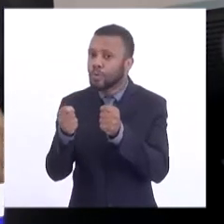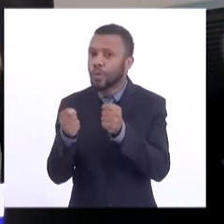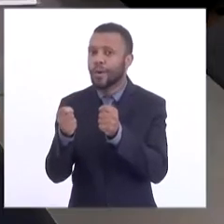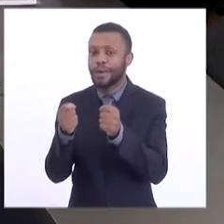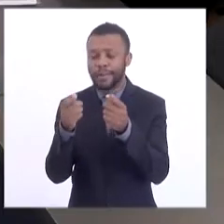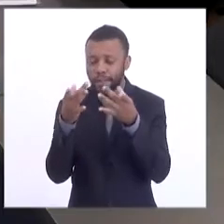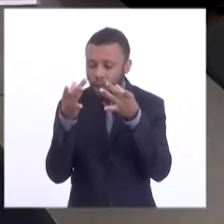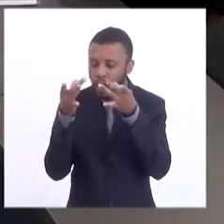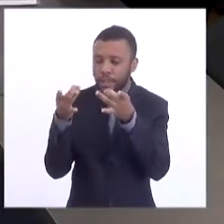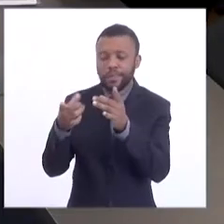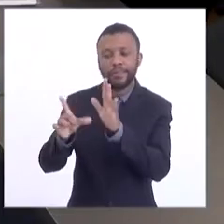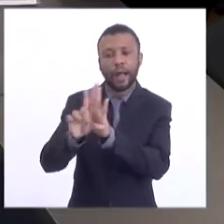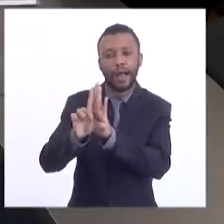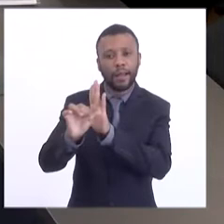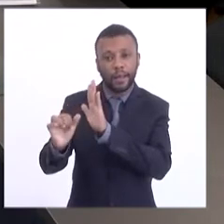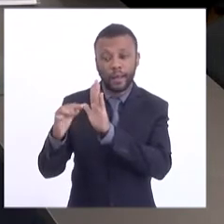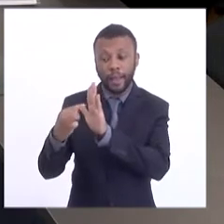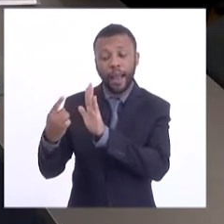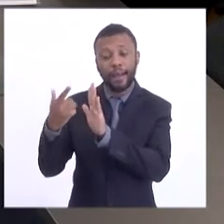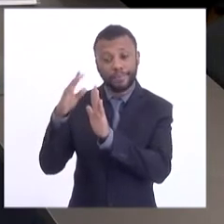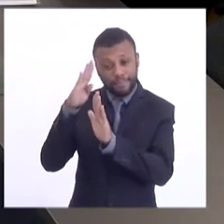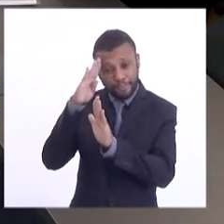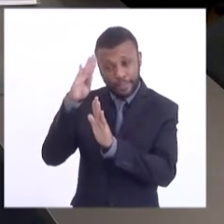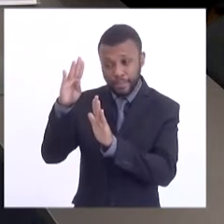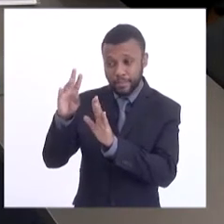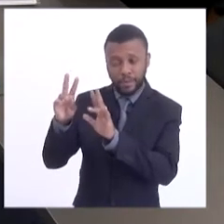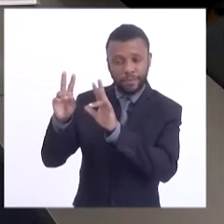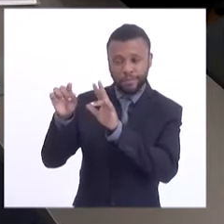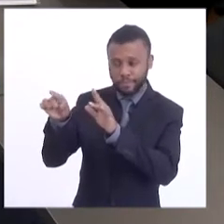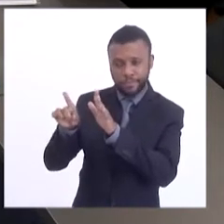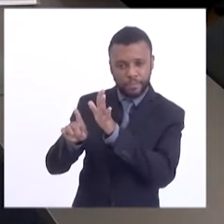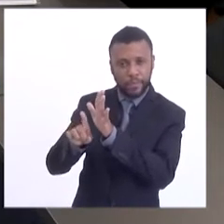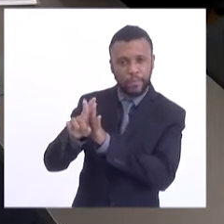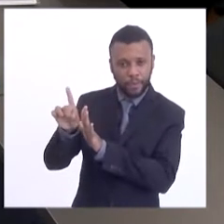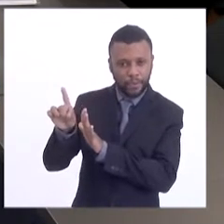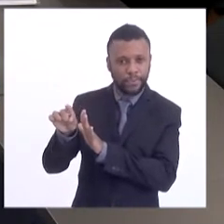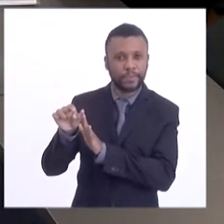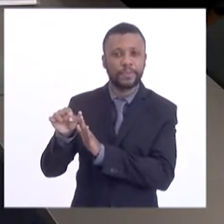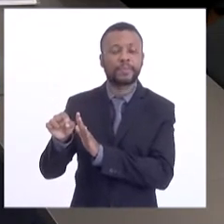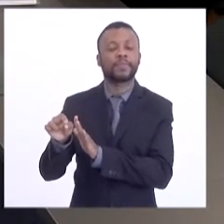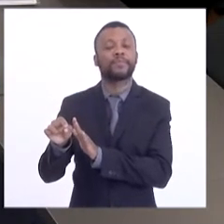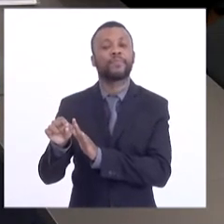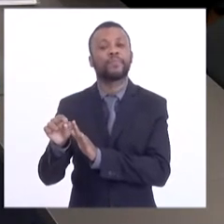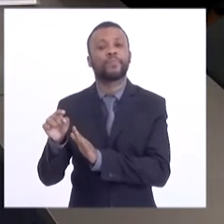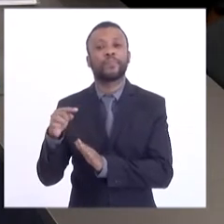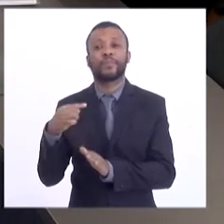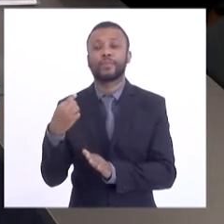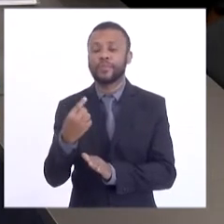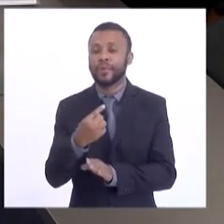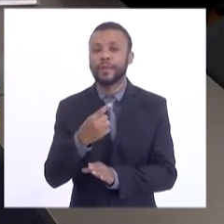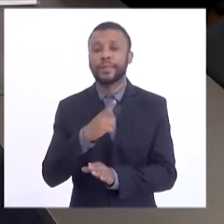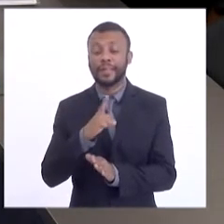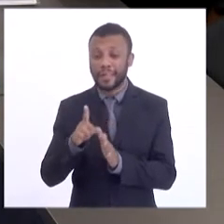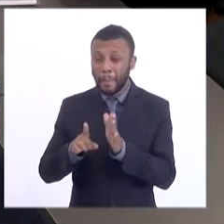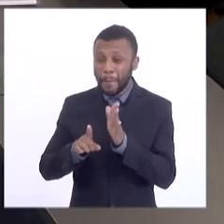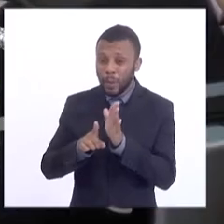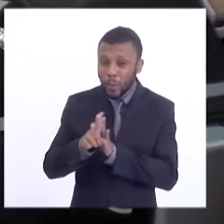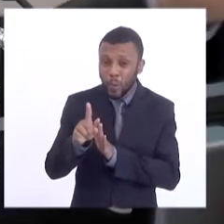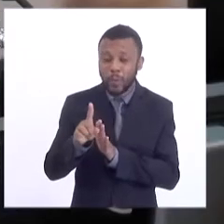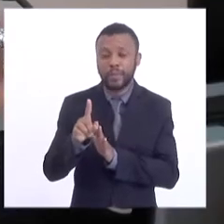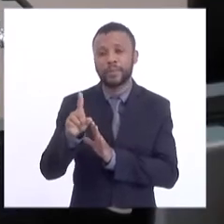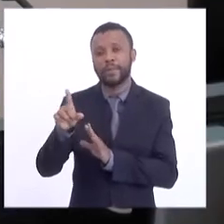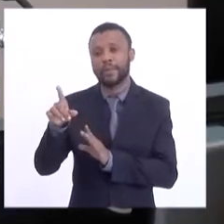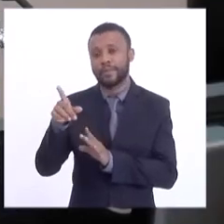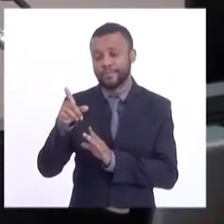que é a parte final da sua pergunta e nós vamos distribuir os seus essa pergunta tanto